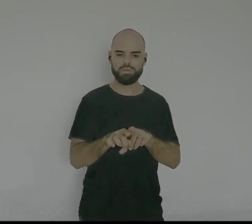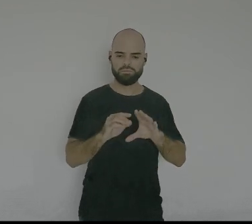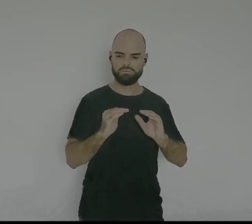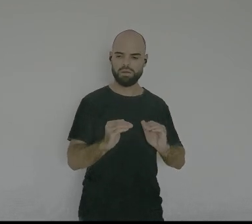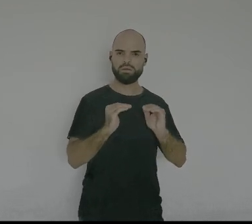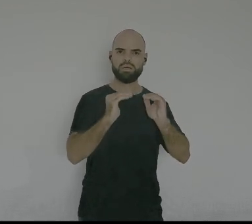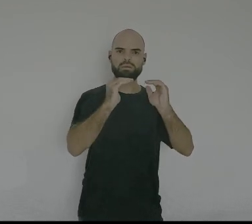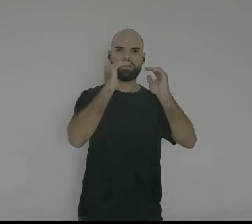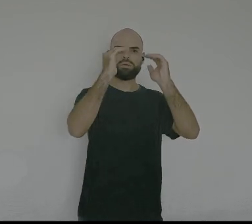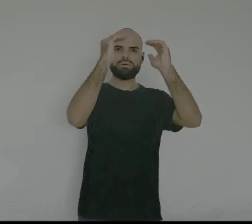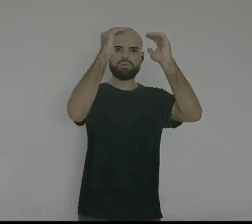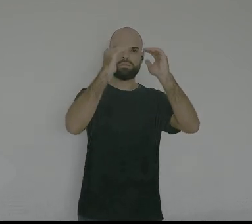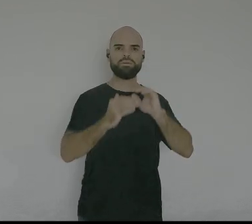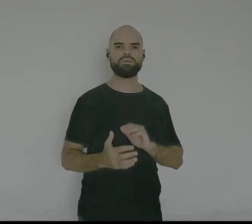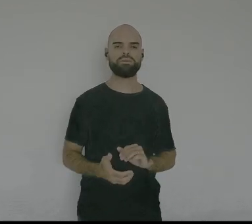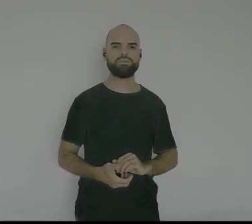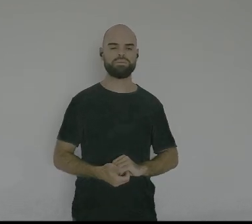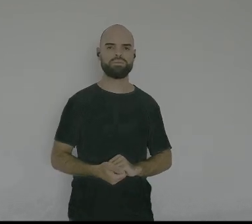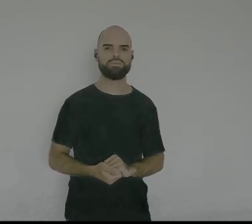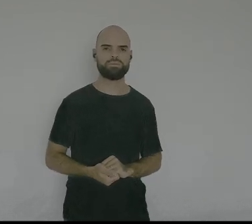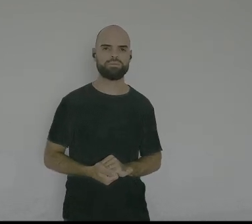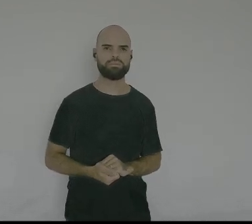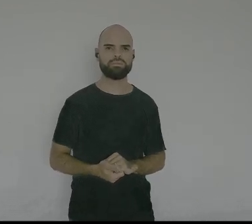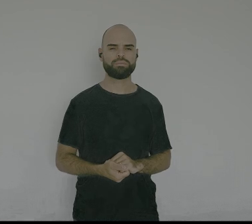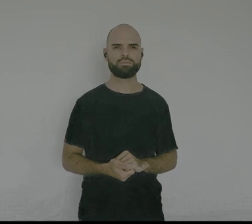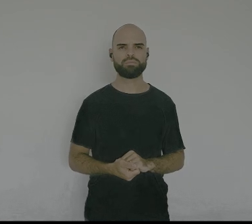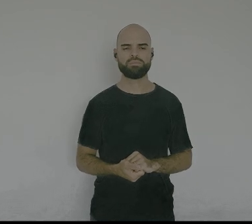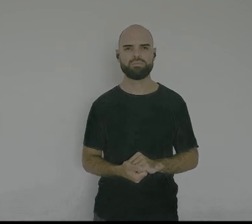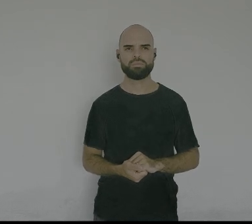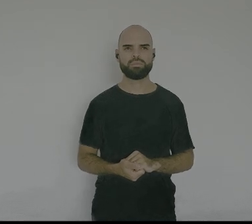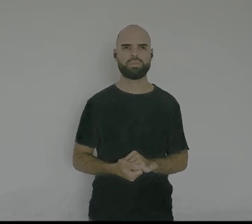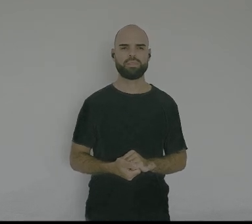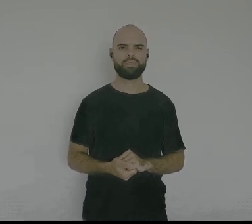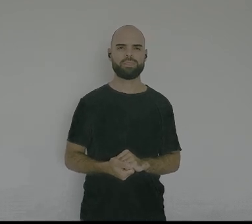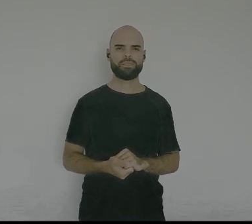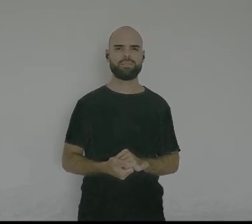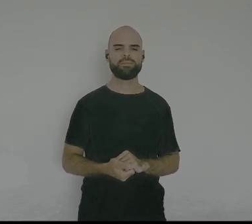ascendente e descendente e ascendente.